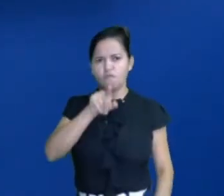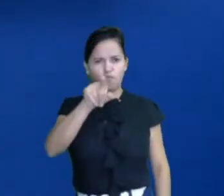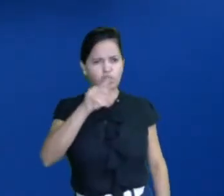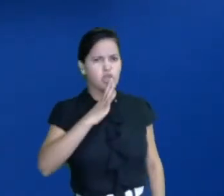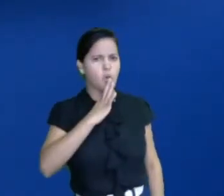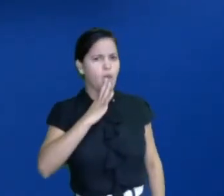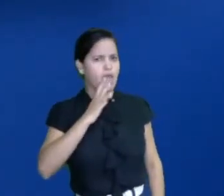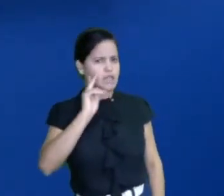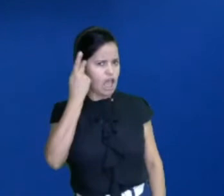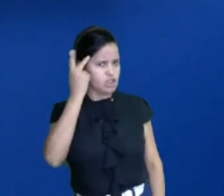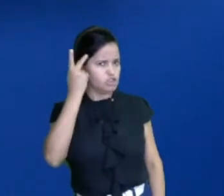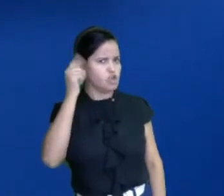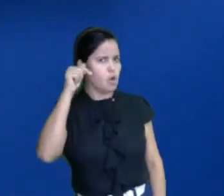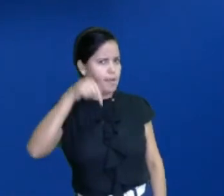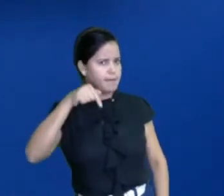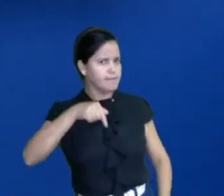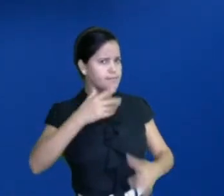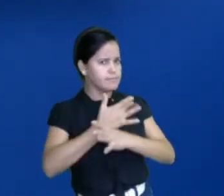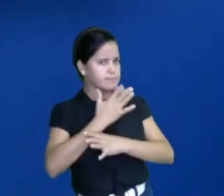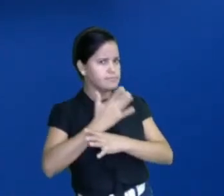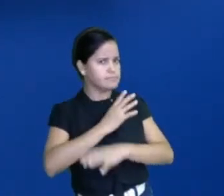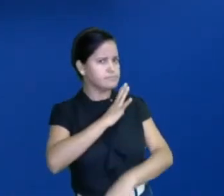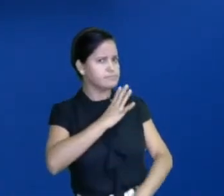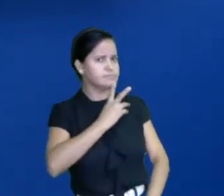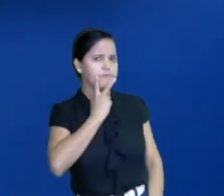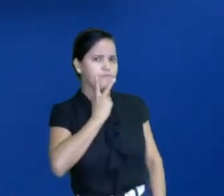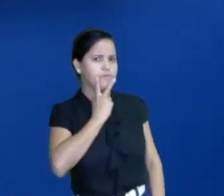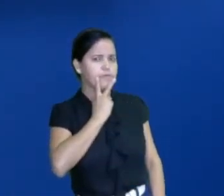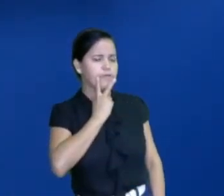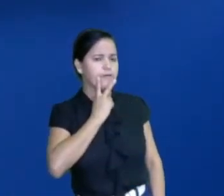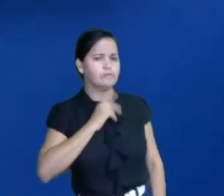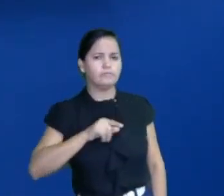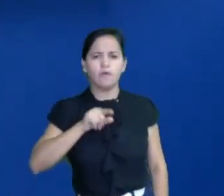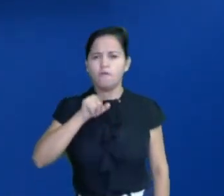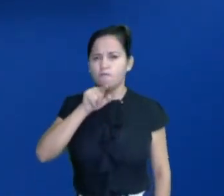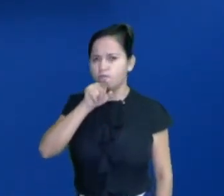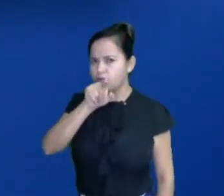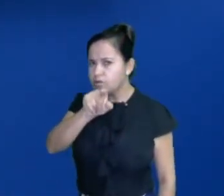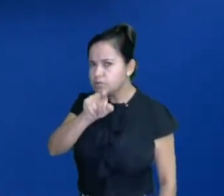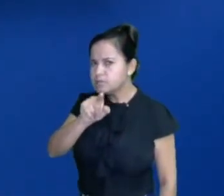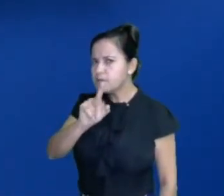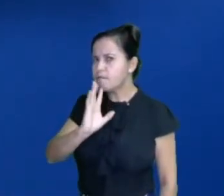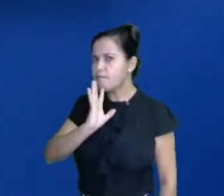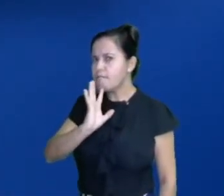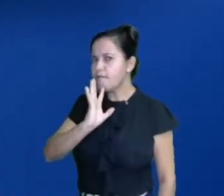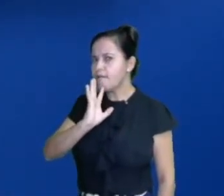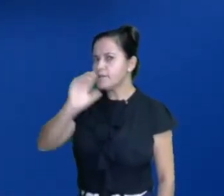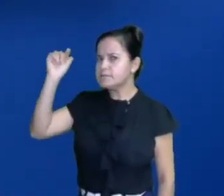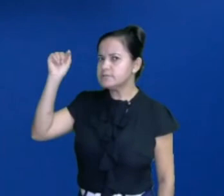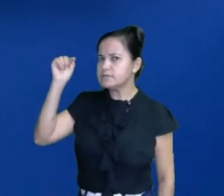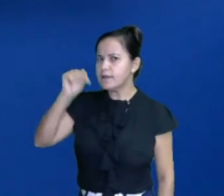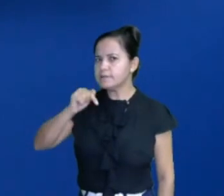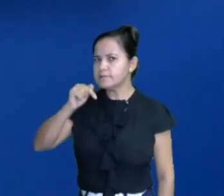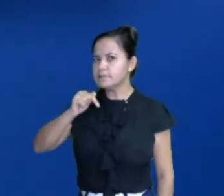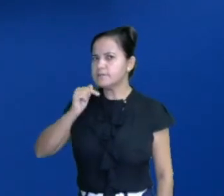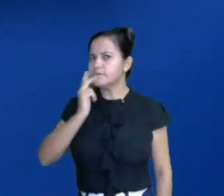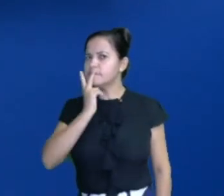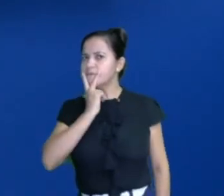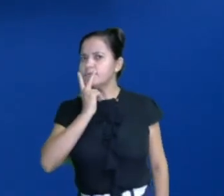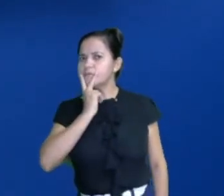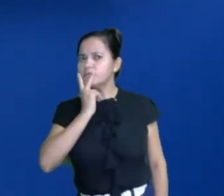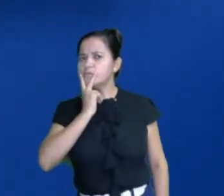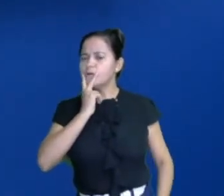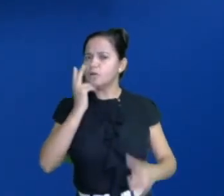cidade? Outro desafio. Você conhece a história de Vitória de Santo Antão? Por que Vitória de Santo